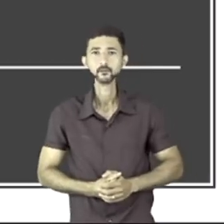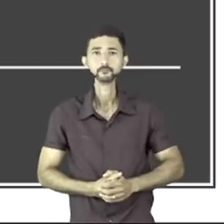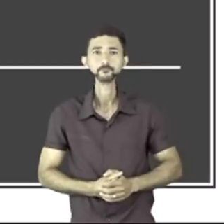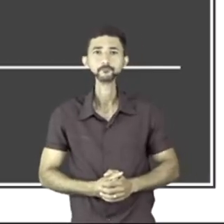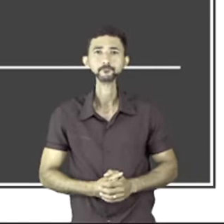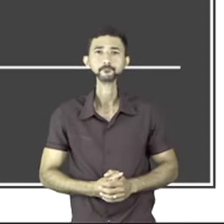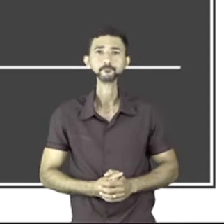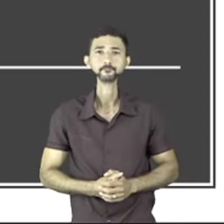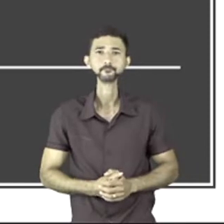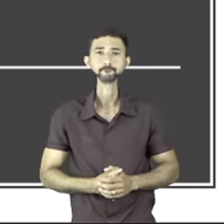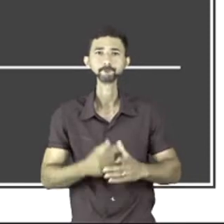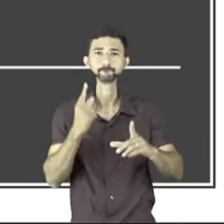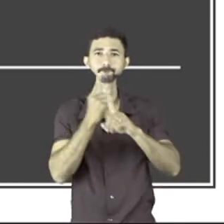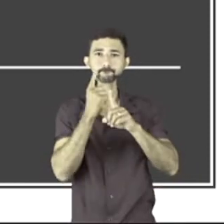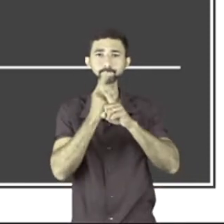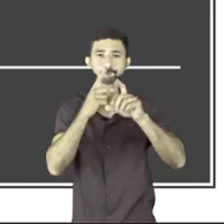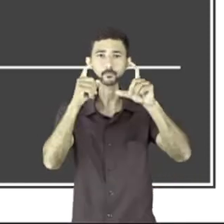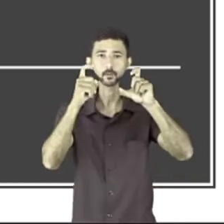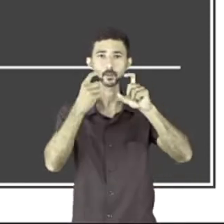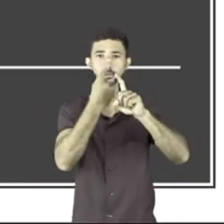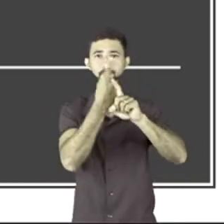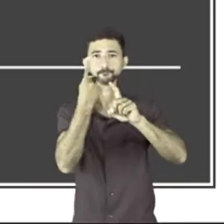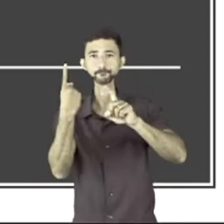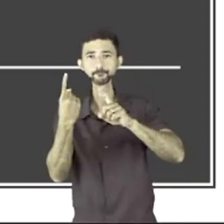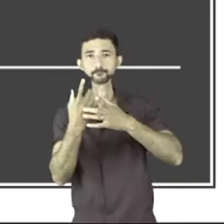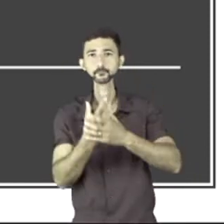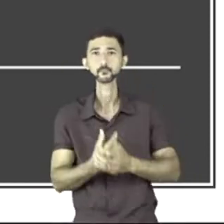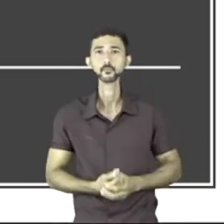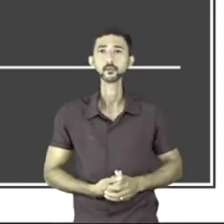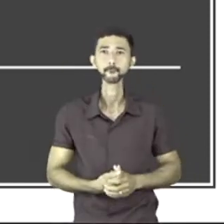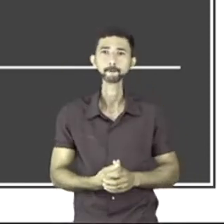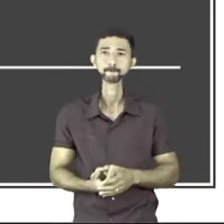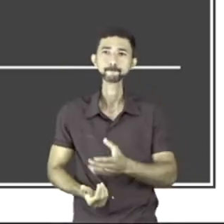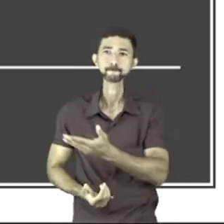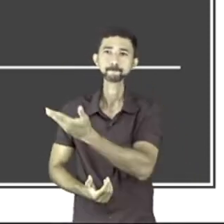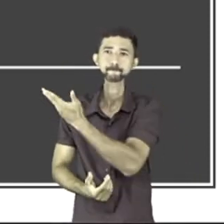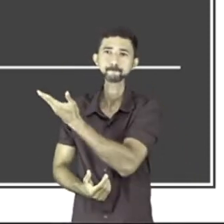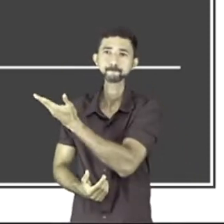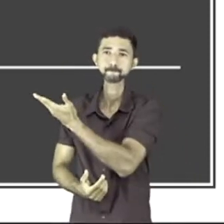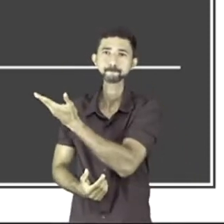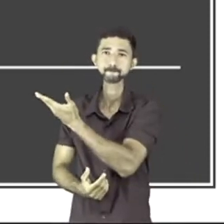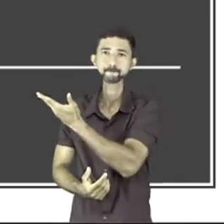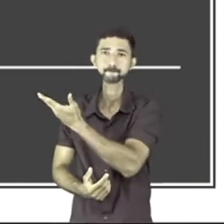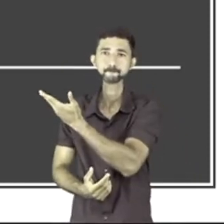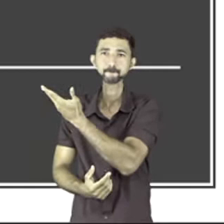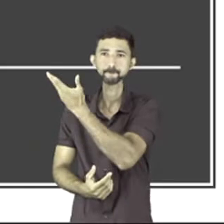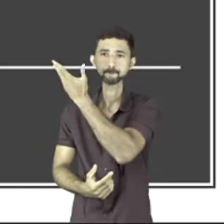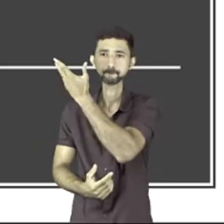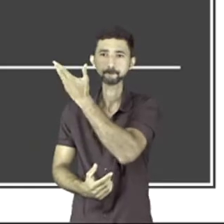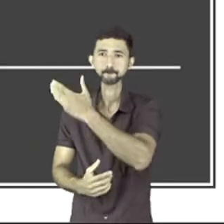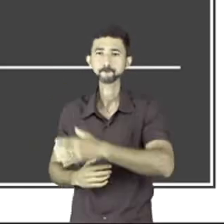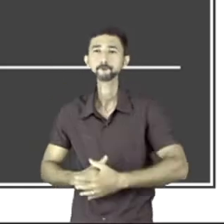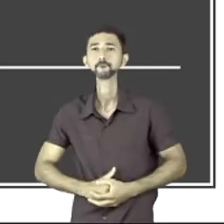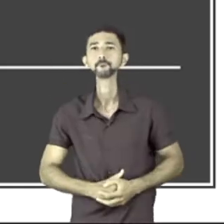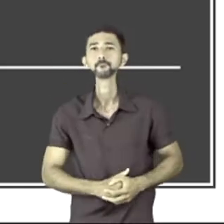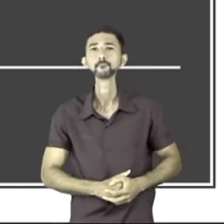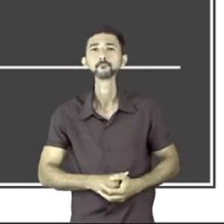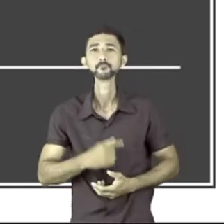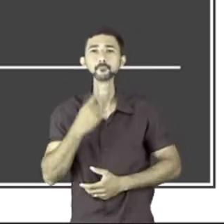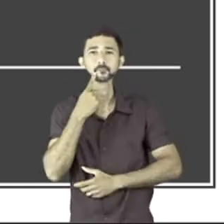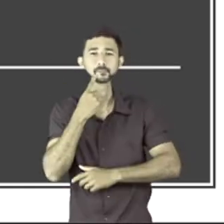nessas imagens cada uma delas. No nosso canto esquerdo, na parte de cima, nós